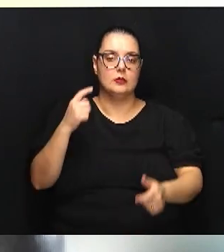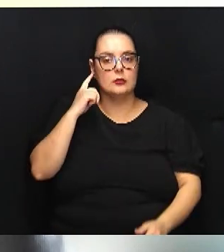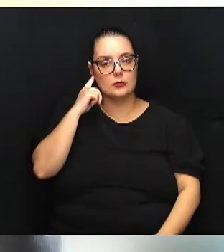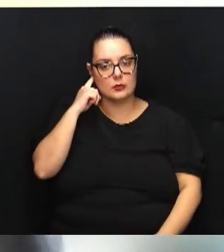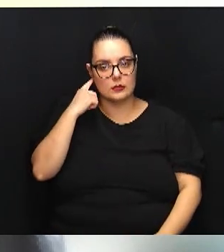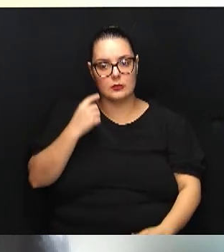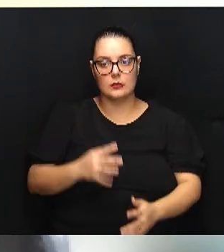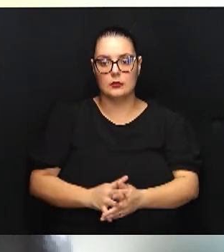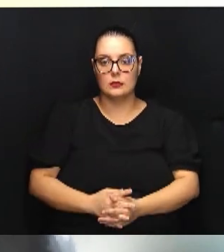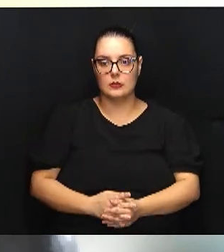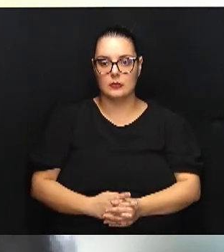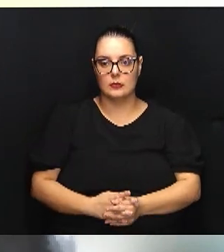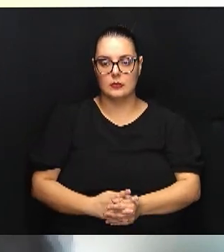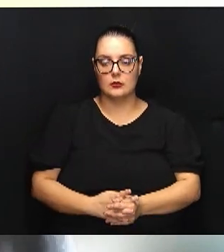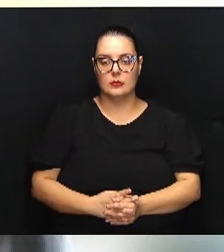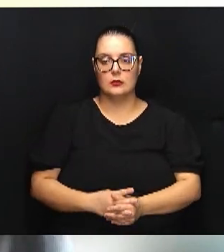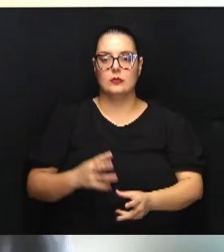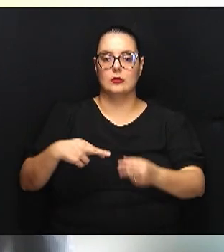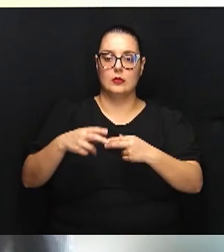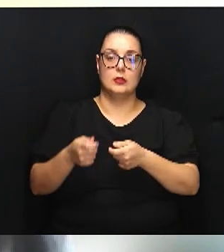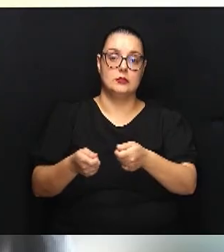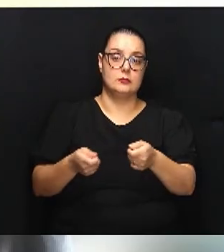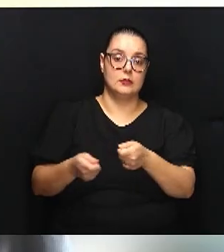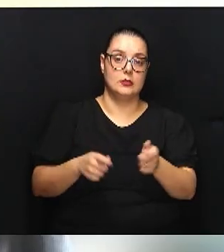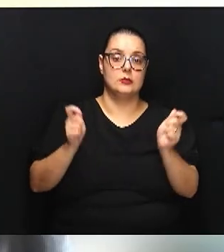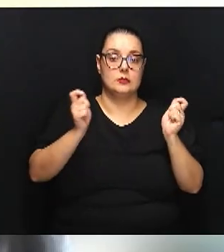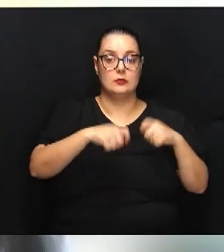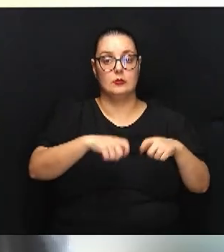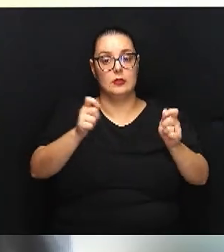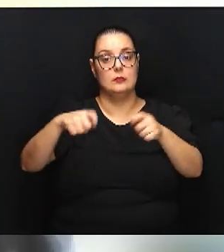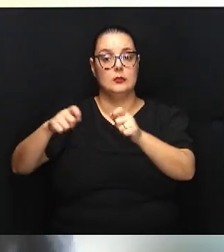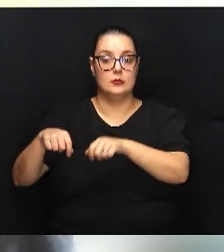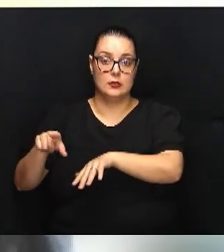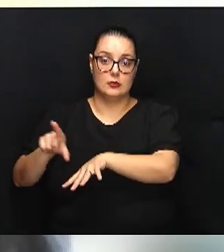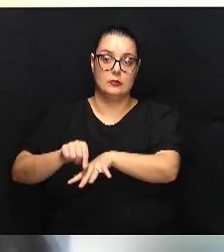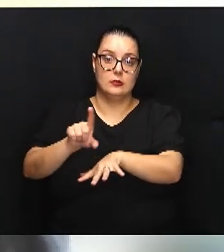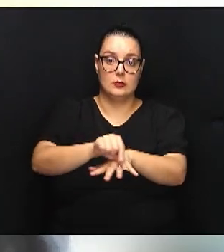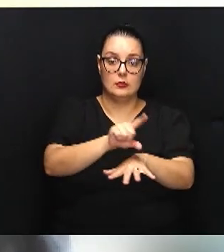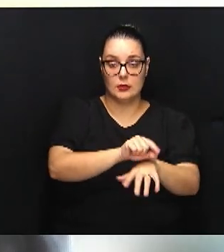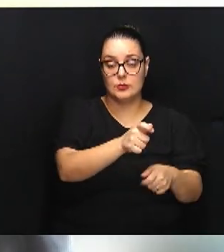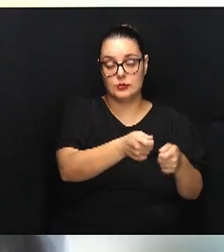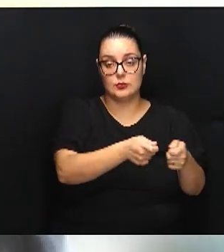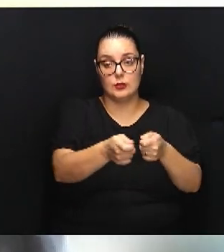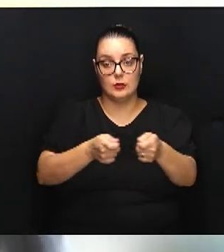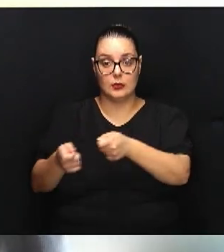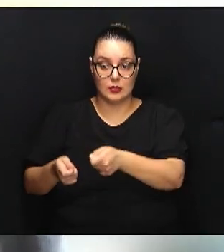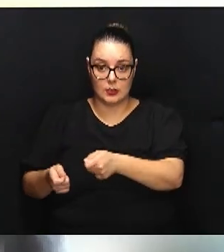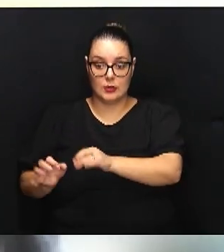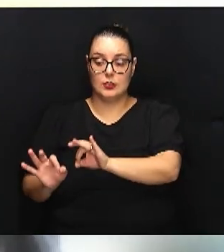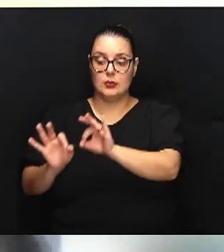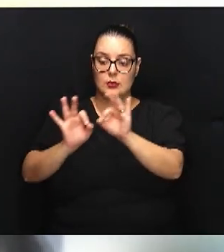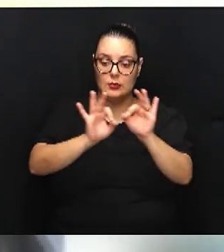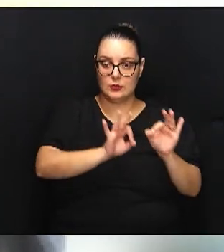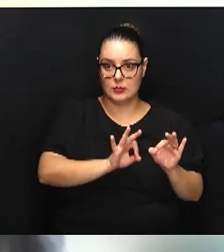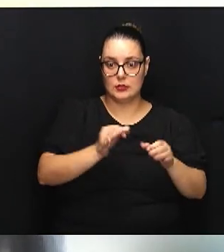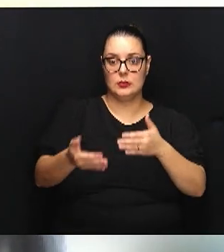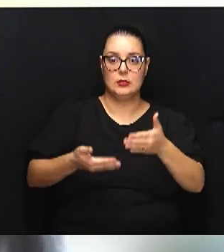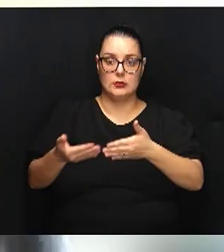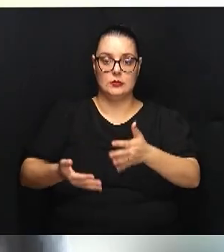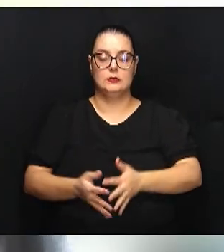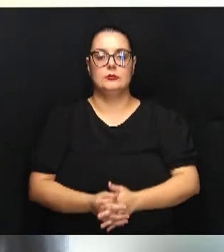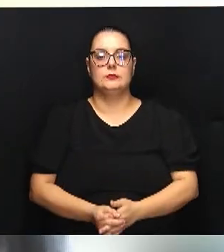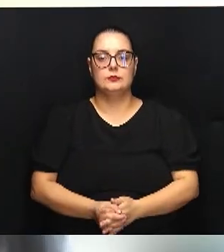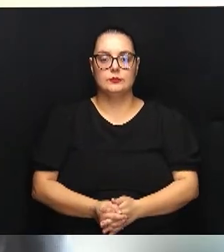contrato aumenta muito a questão do controle, as possibilidades e as alternativas de controle e